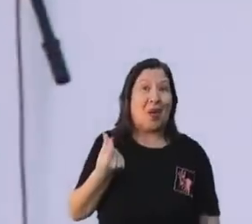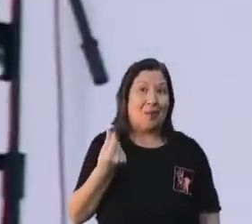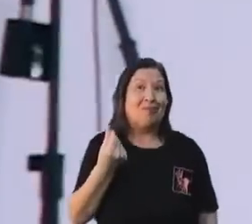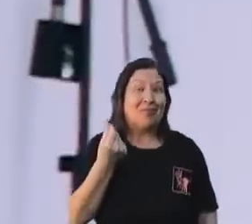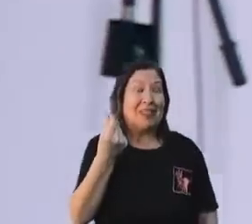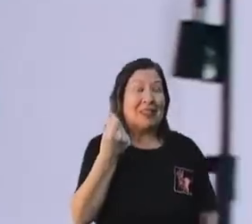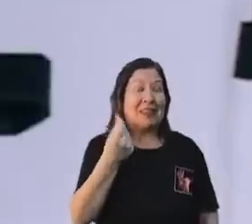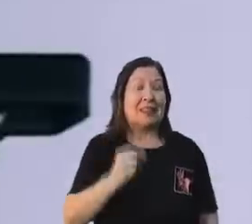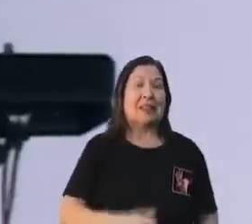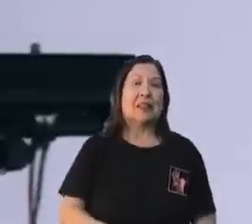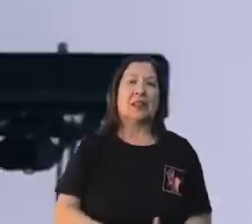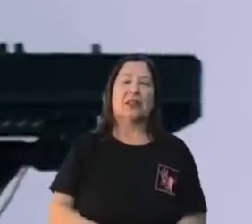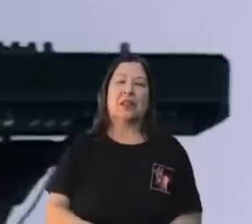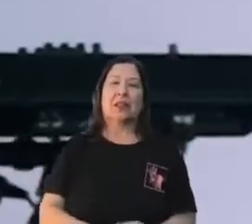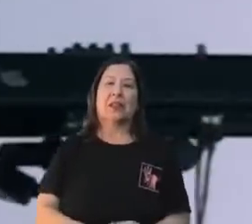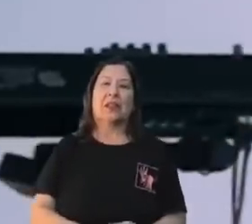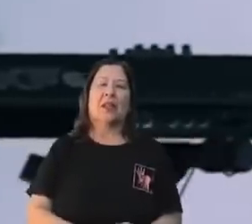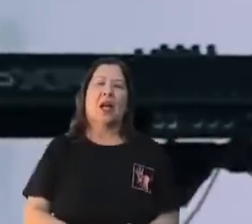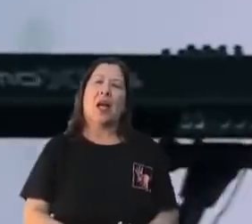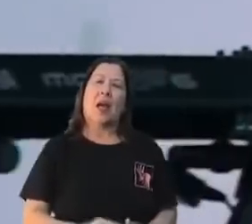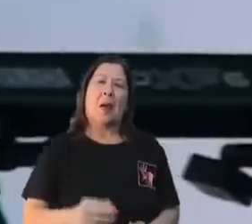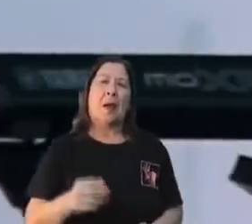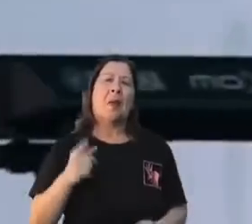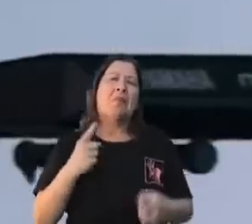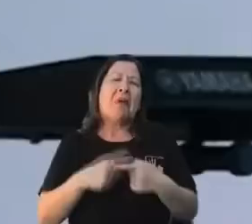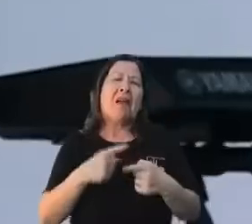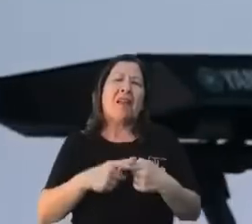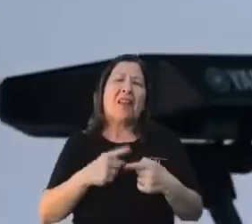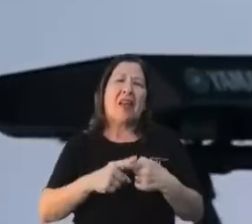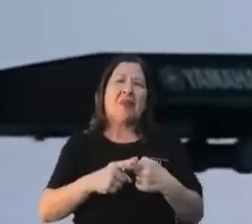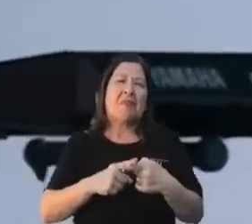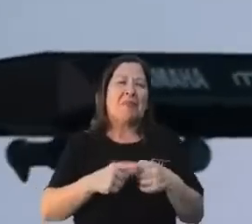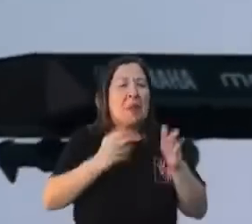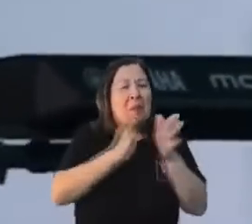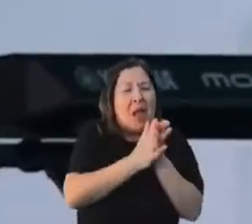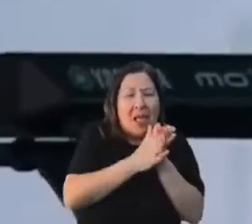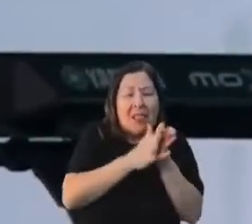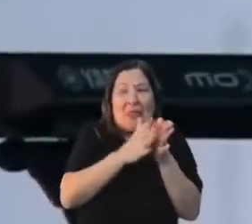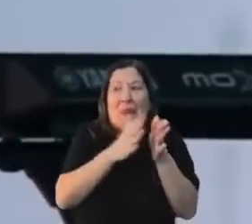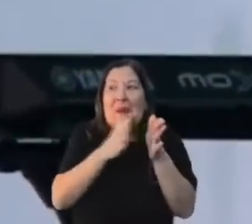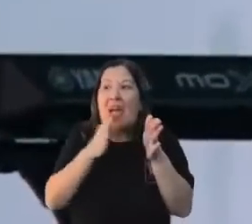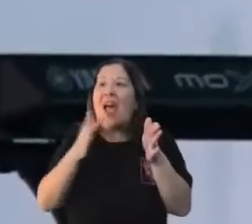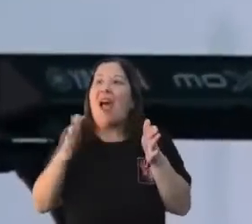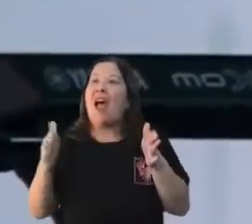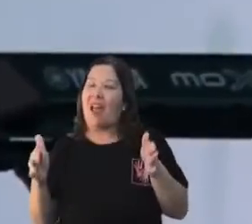dizendo assim: esse perfume tem que durar pelo menos um ano.